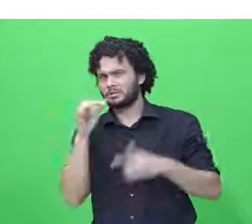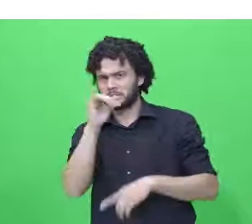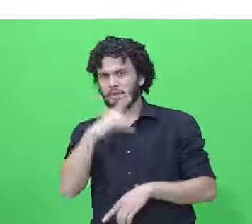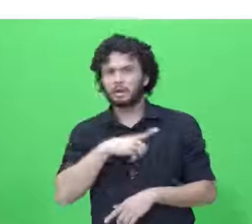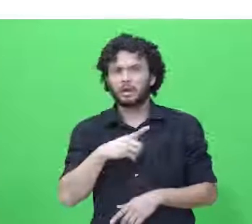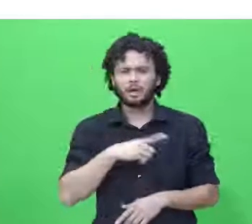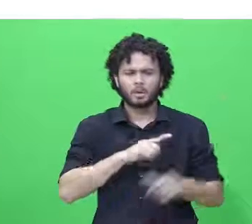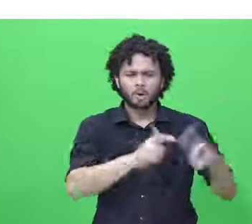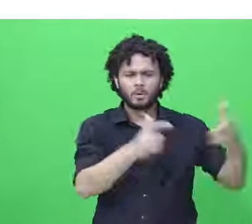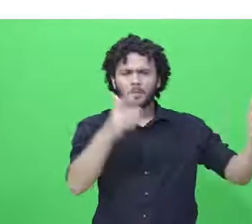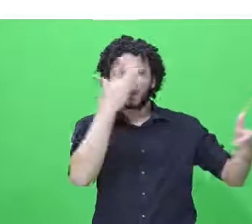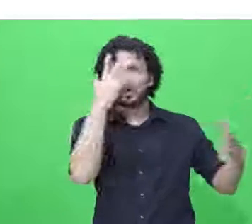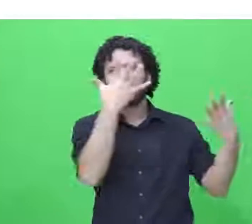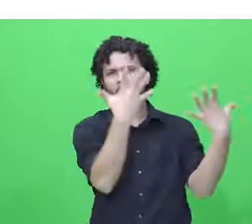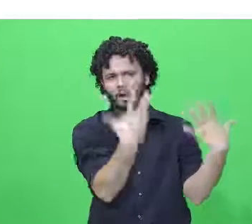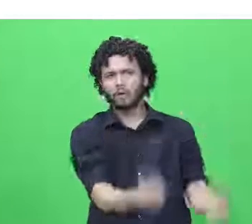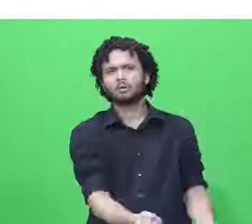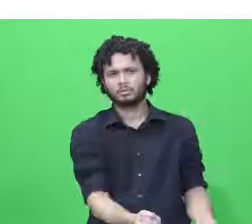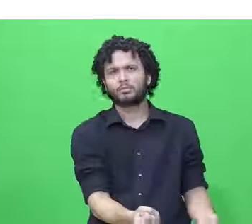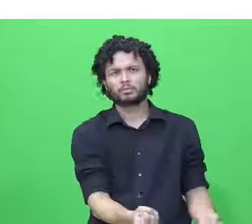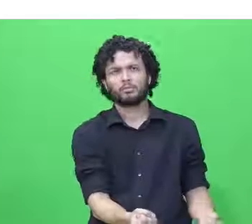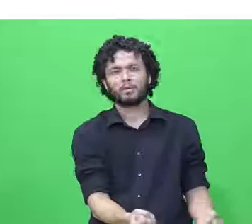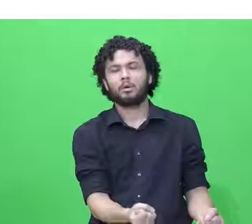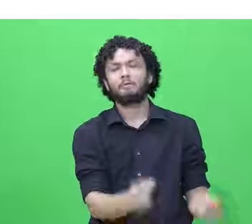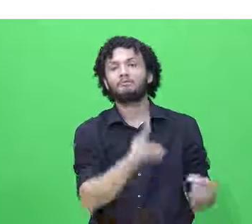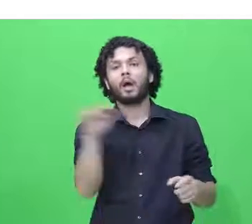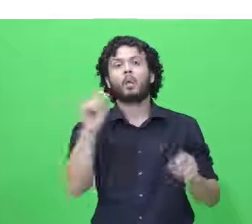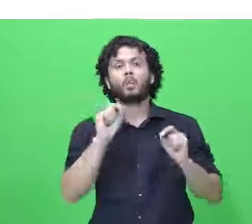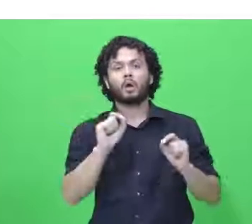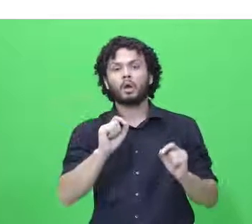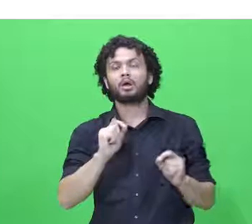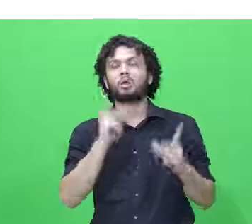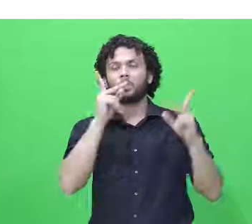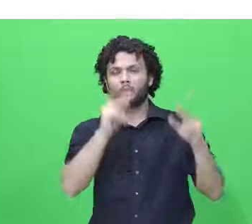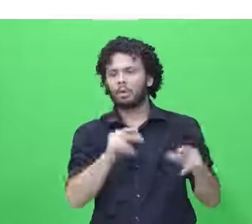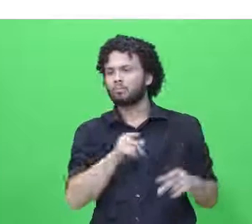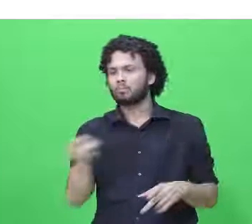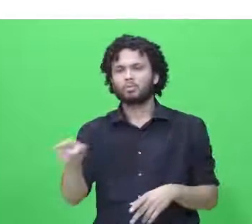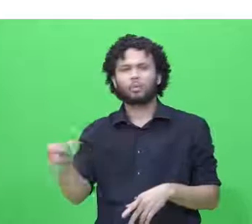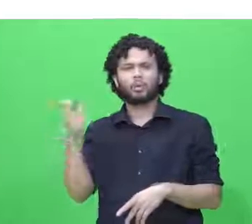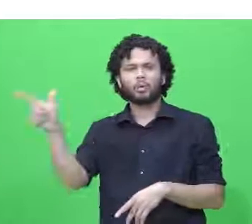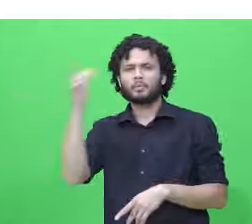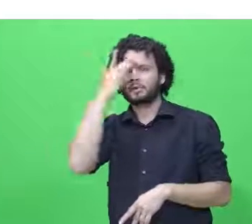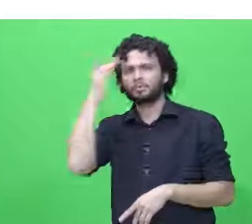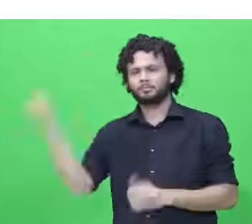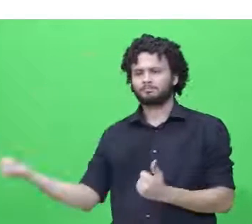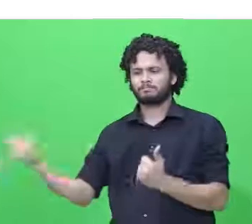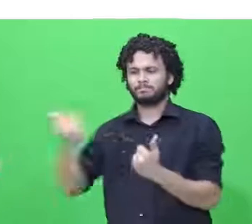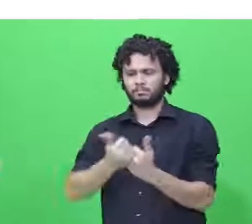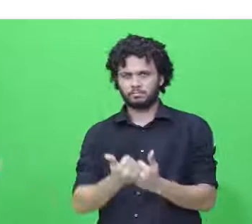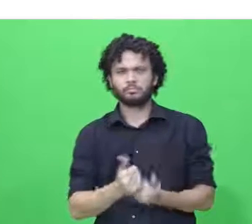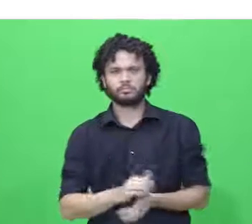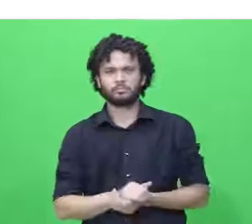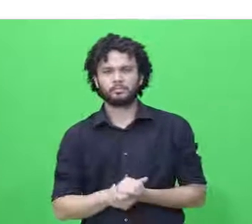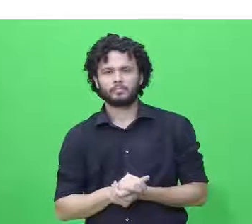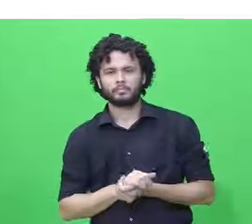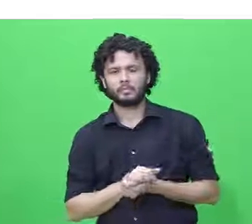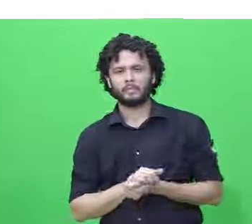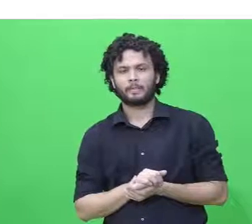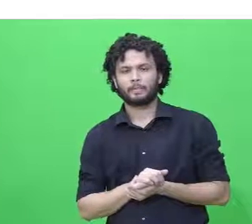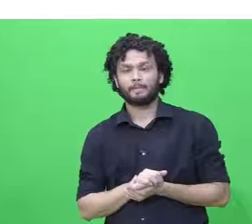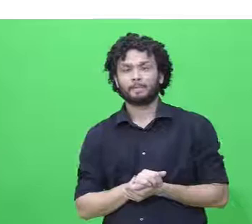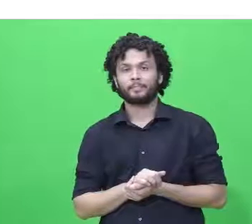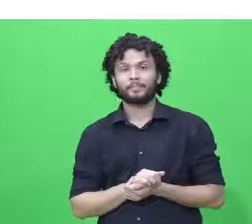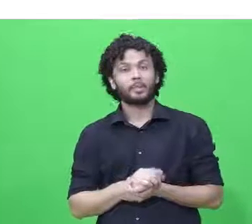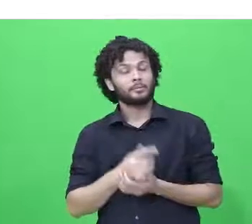máquina pública, né, nas suas mãos, ele vai se utilizar para fazer com que o seu candidato então ganhe. Né? Então, quer